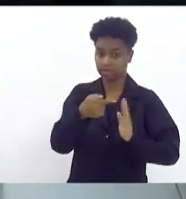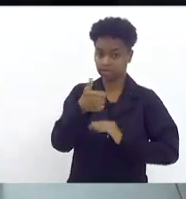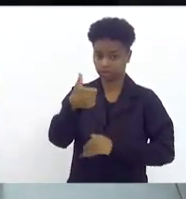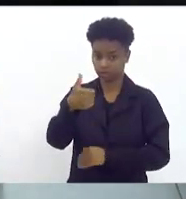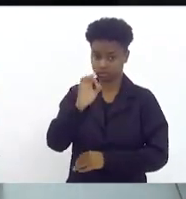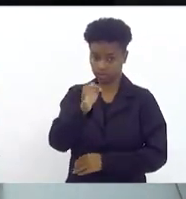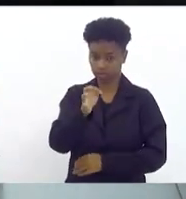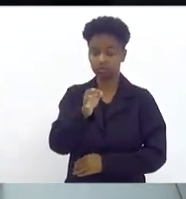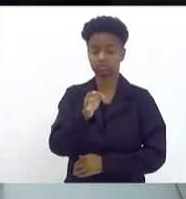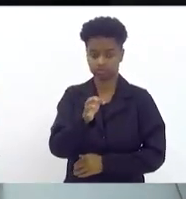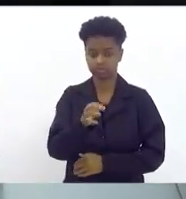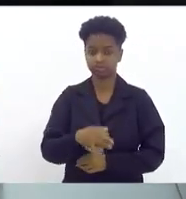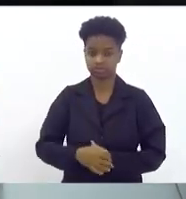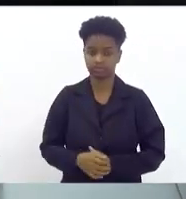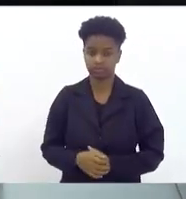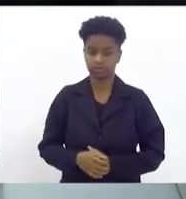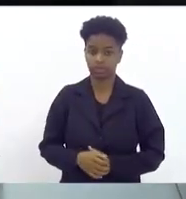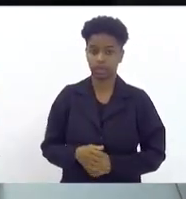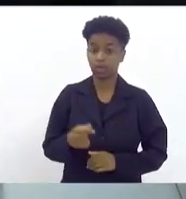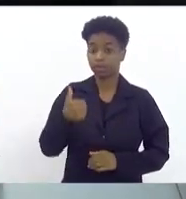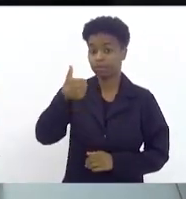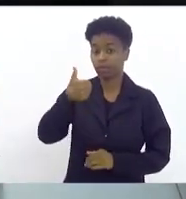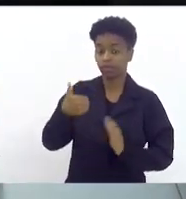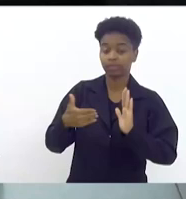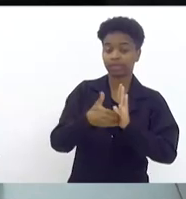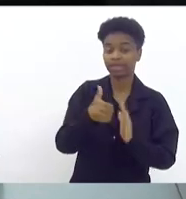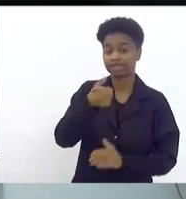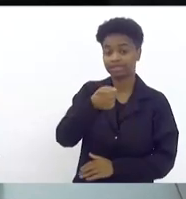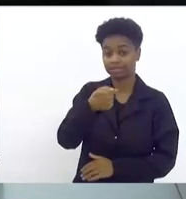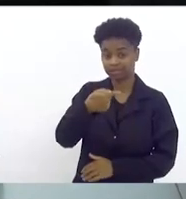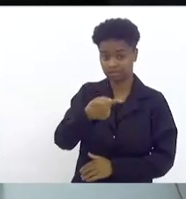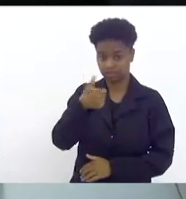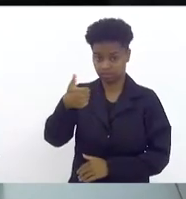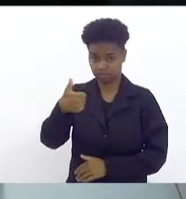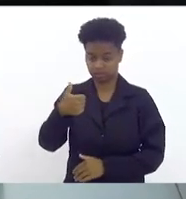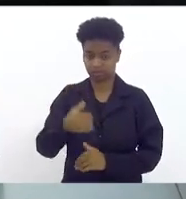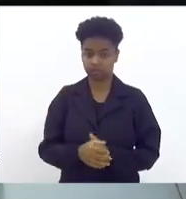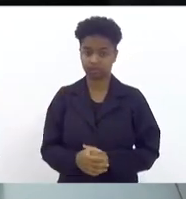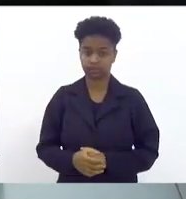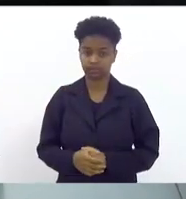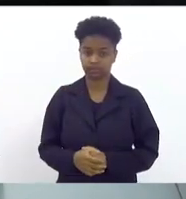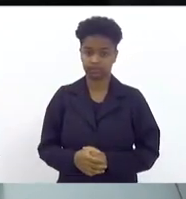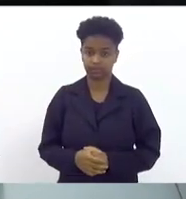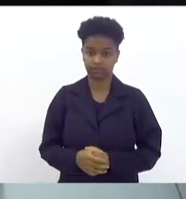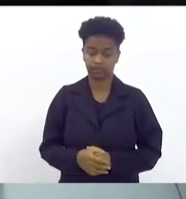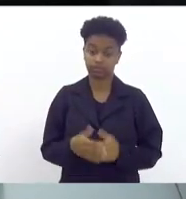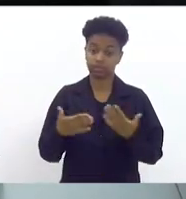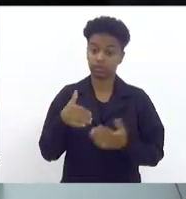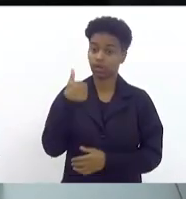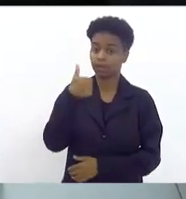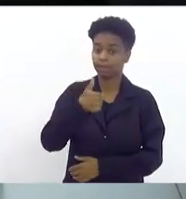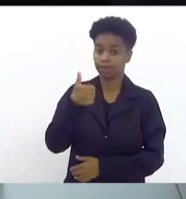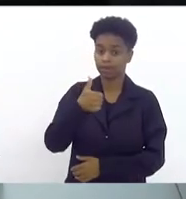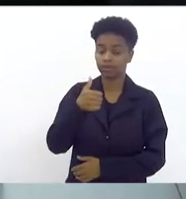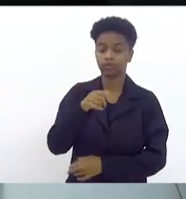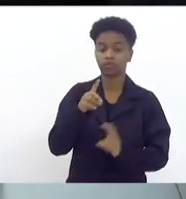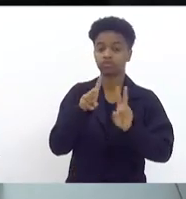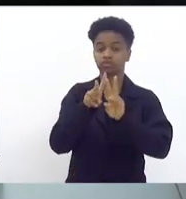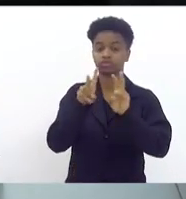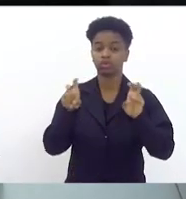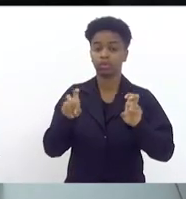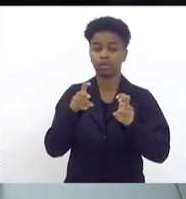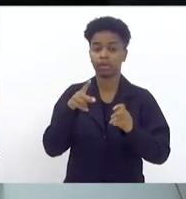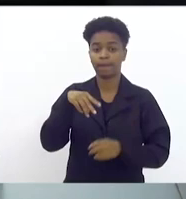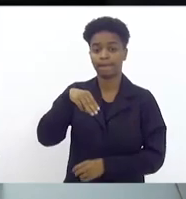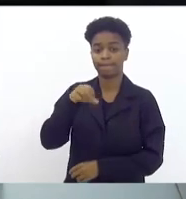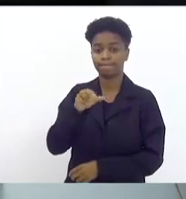Está certo. Do primeiro ao 71. O primeiro Aqui está sobre o mérito da matéria,